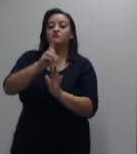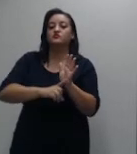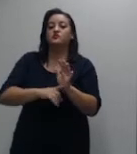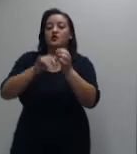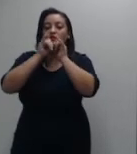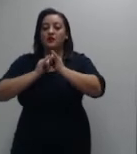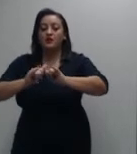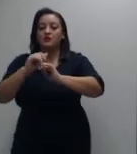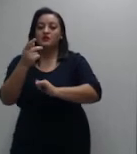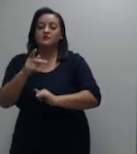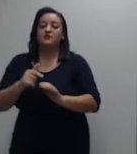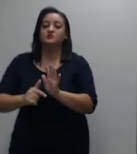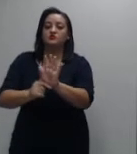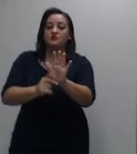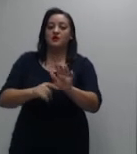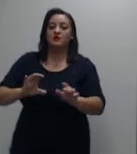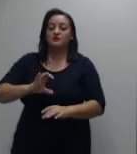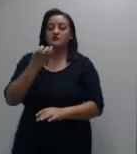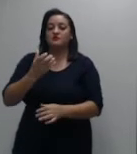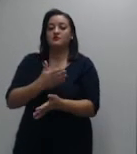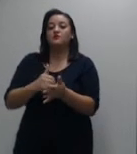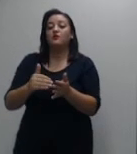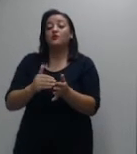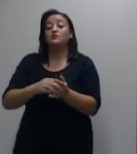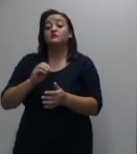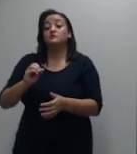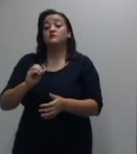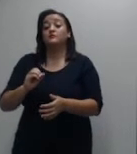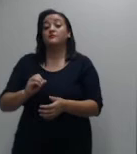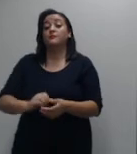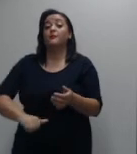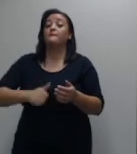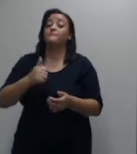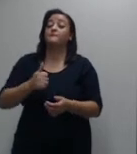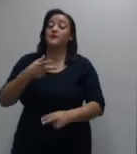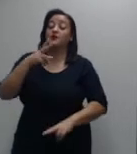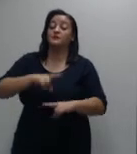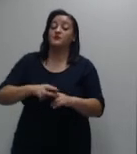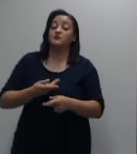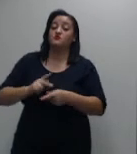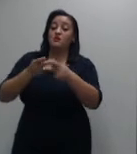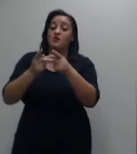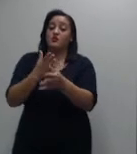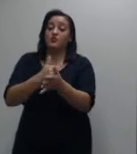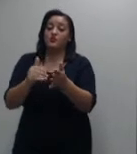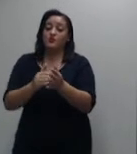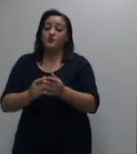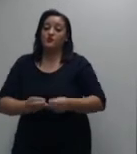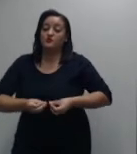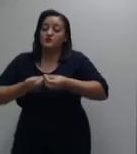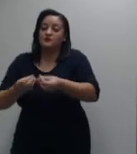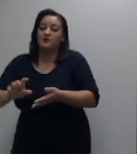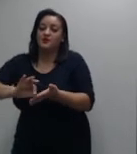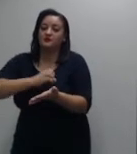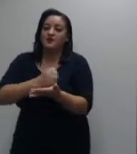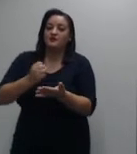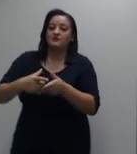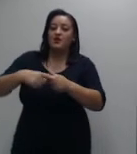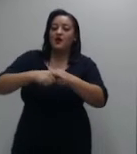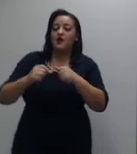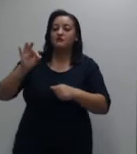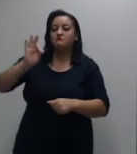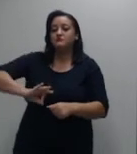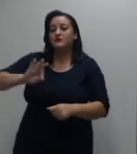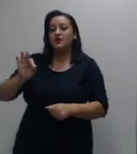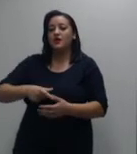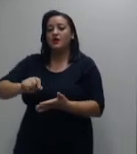e seu favor na decisão no início ou seja primeiro a retenção daquele valor total recebido na contratação a título de taxa de